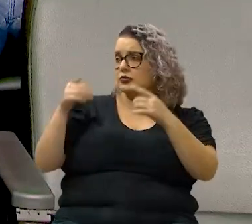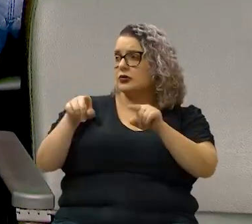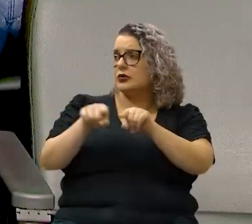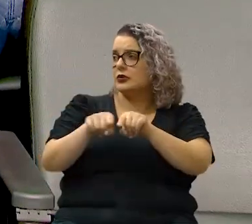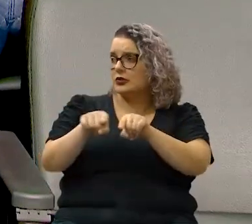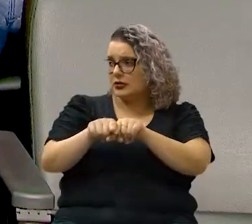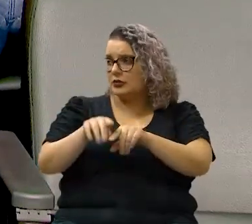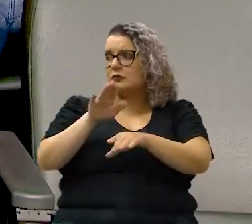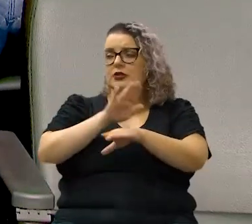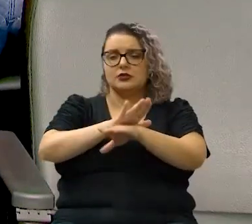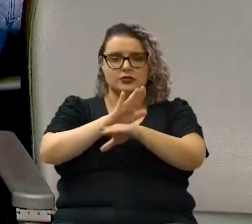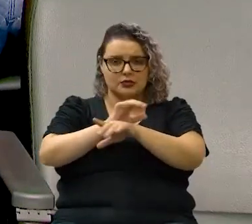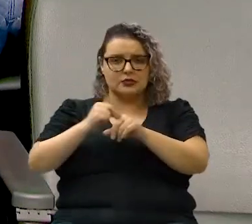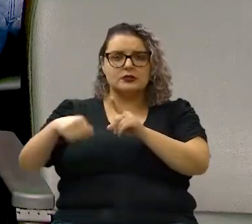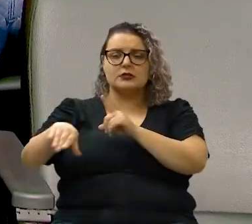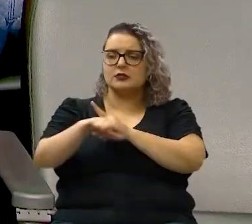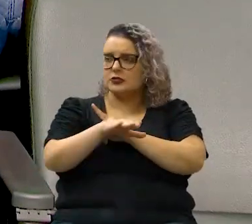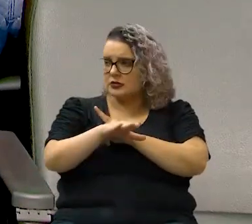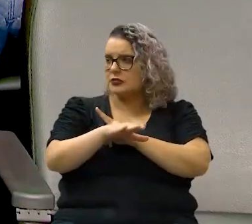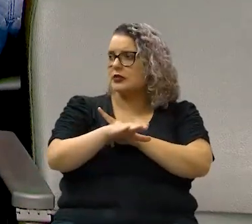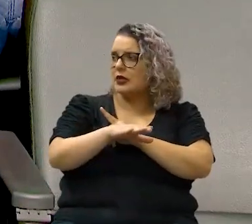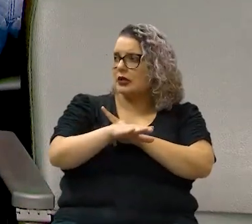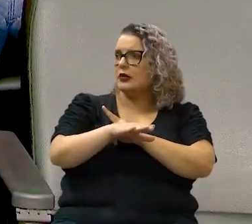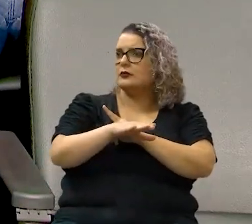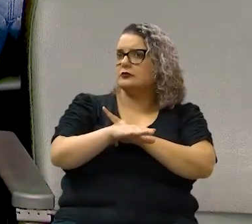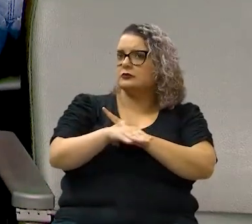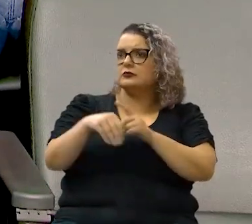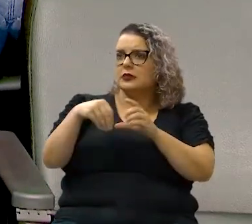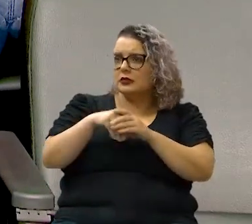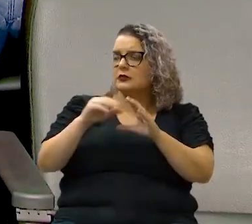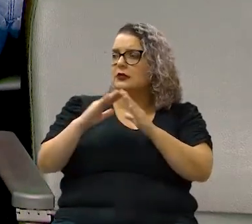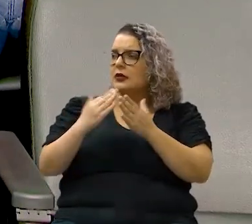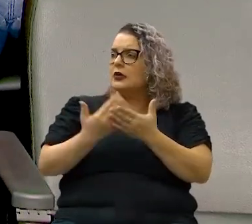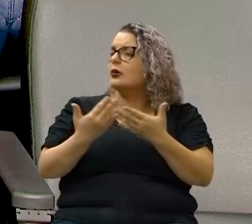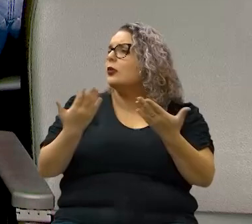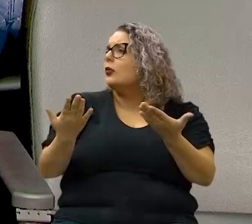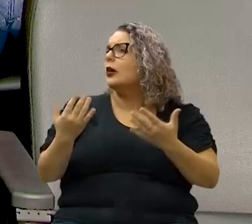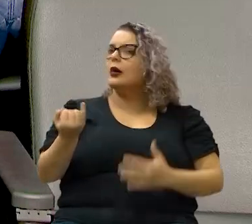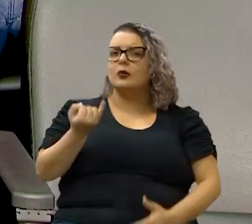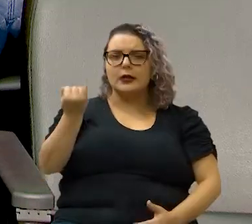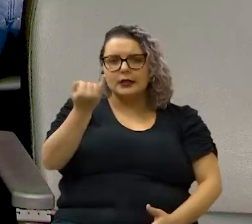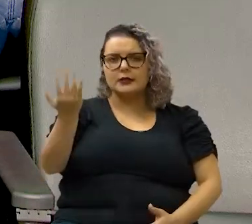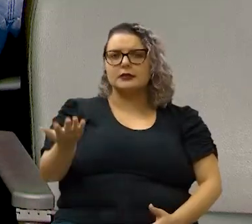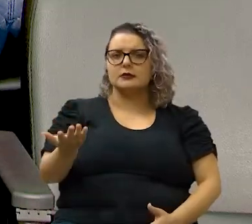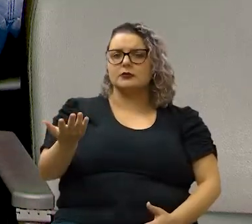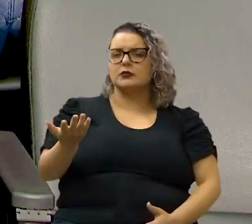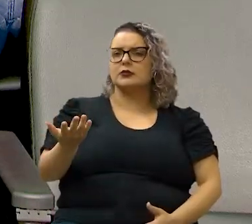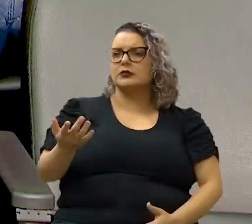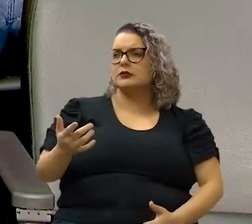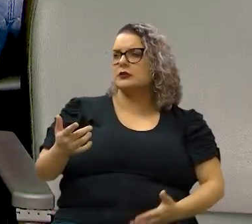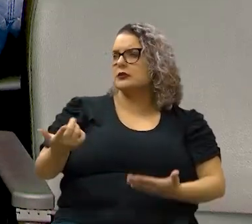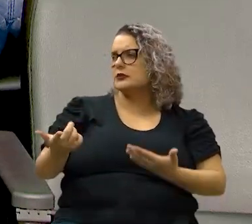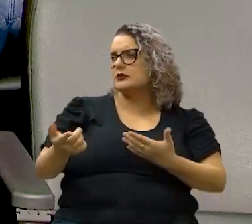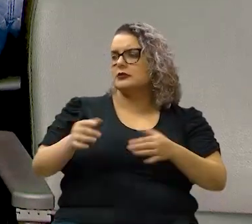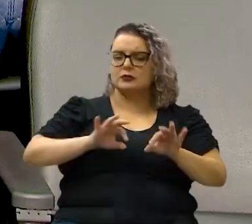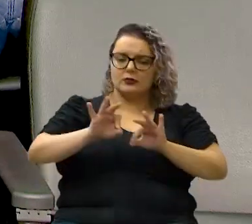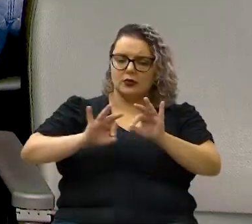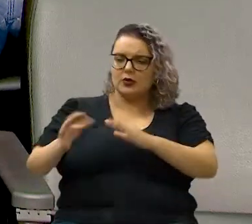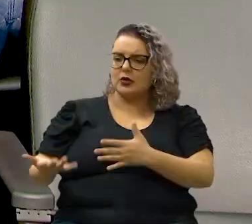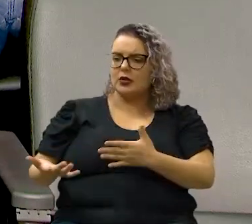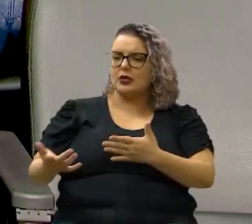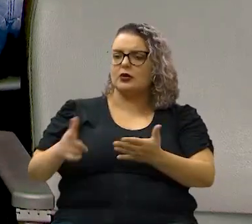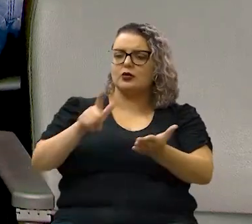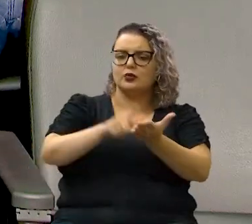psicólogo e também de assistente social escolar. Qual que é a importância deste projeto? Sair do papel, se